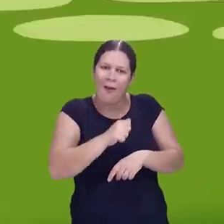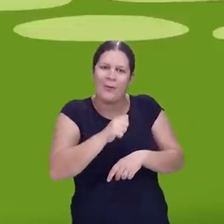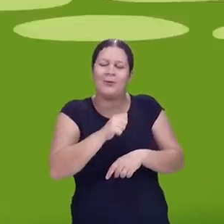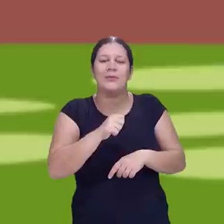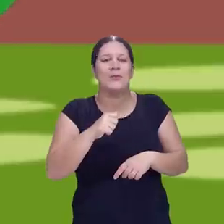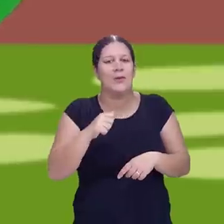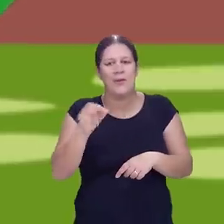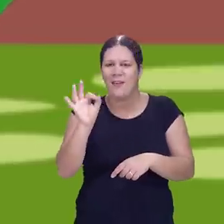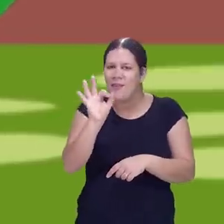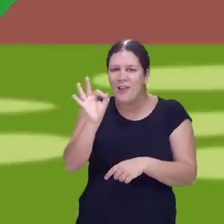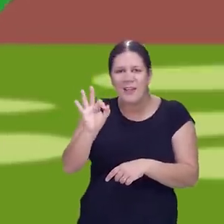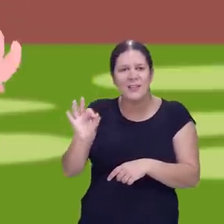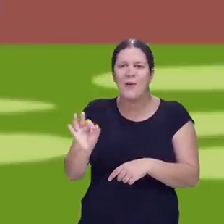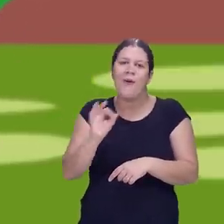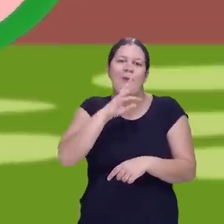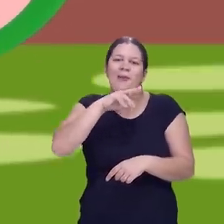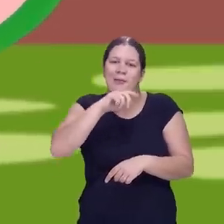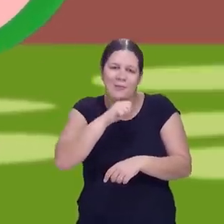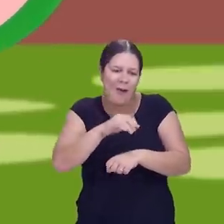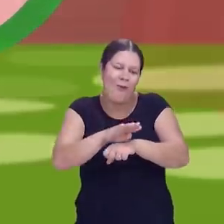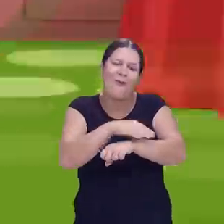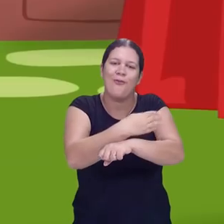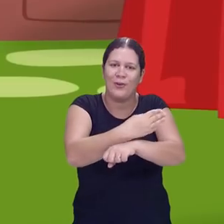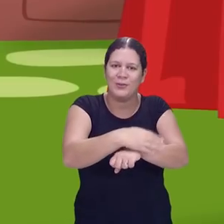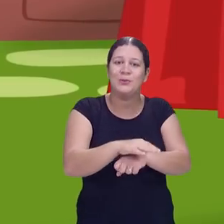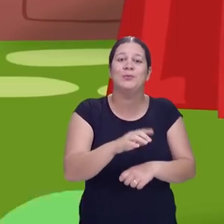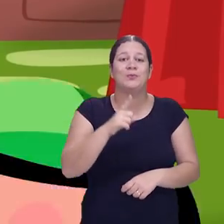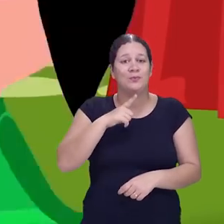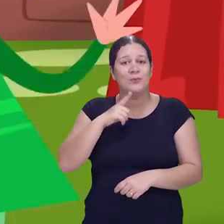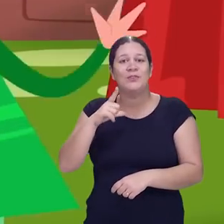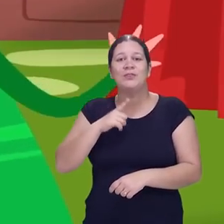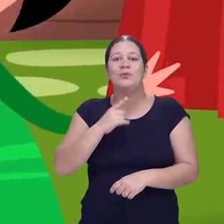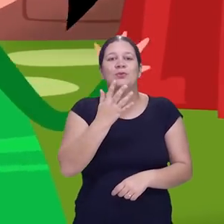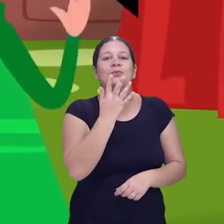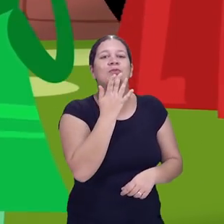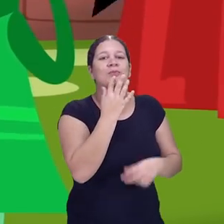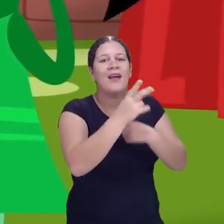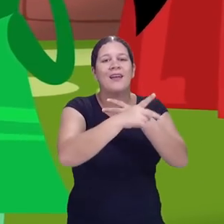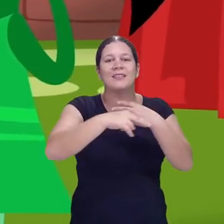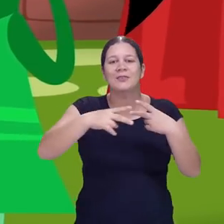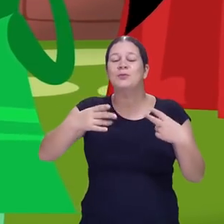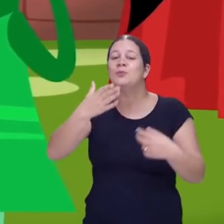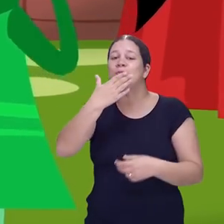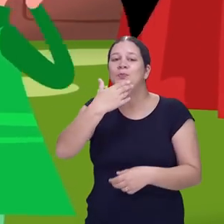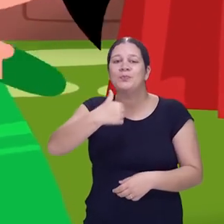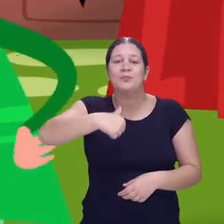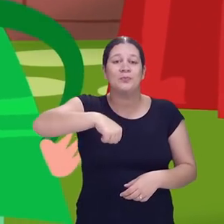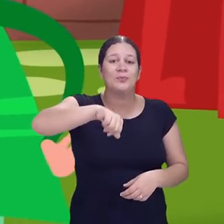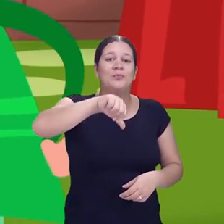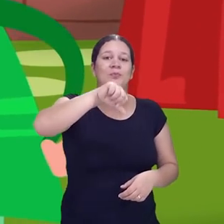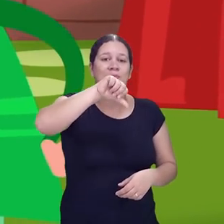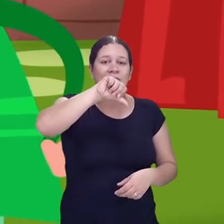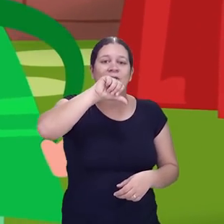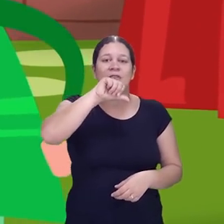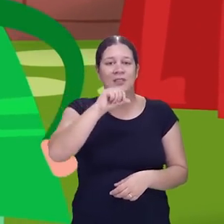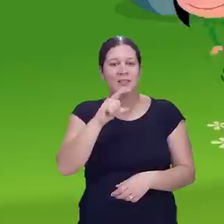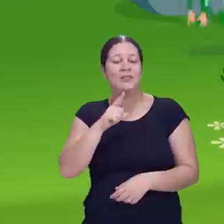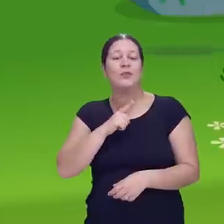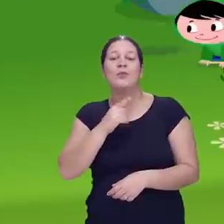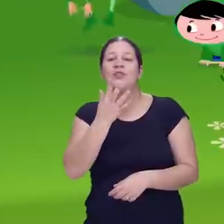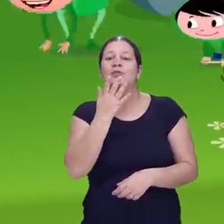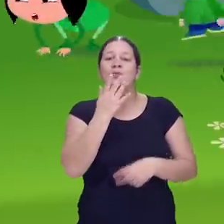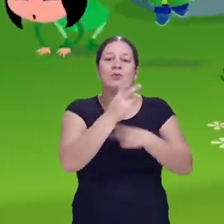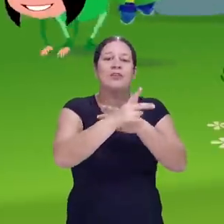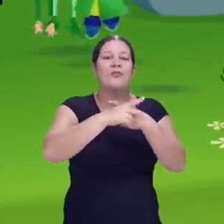Eu acho que ele não é mais um bicho folha. Eu tenho as cores dos meus pais. Pais.